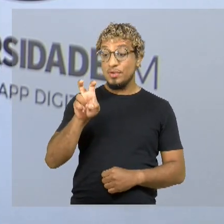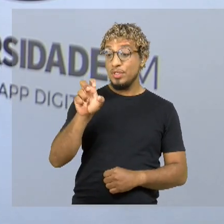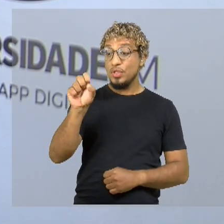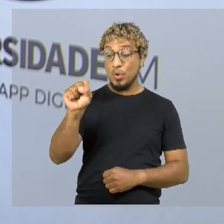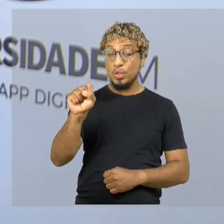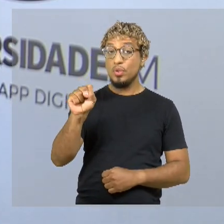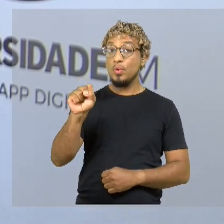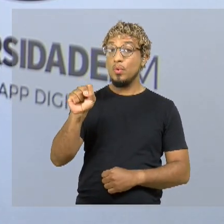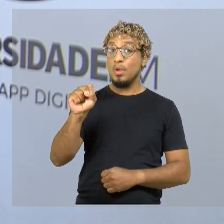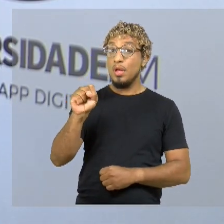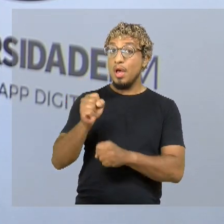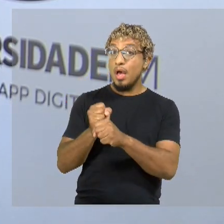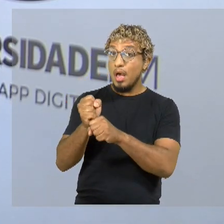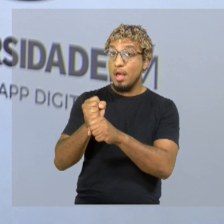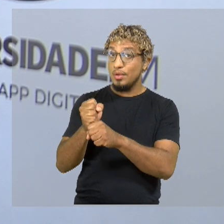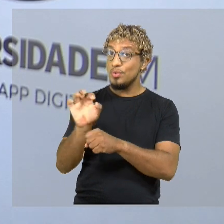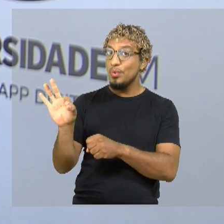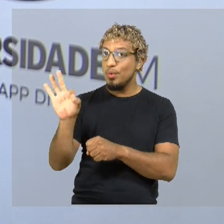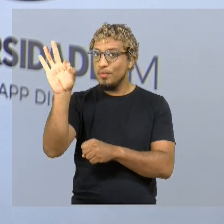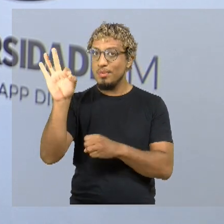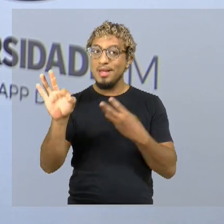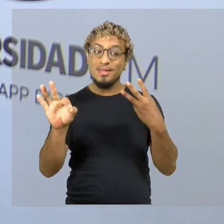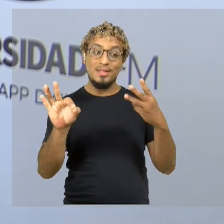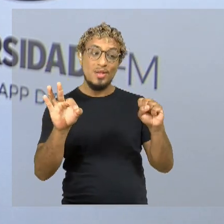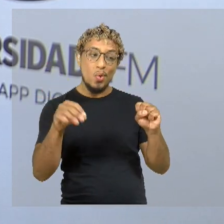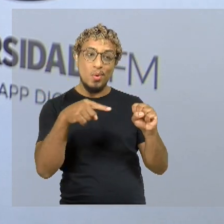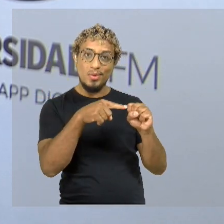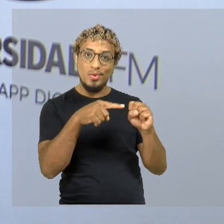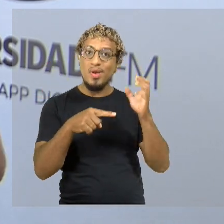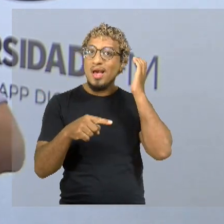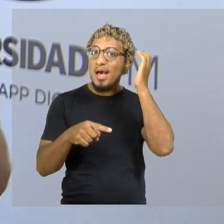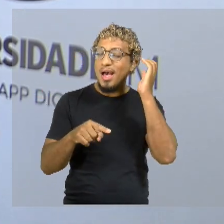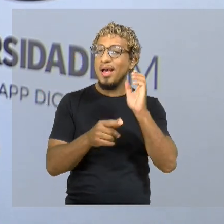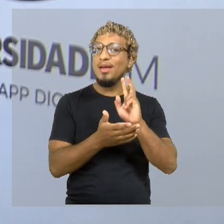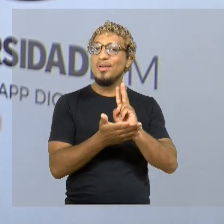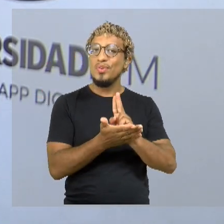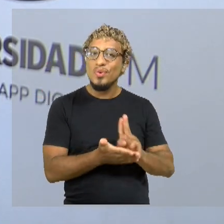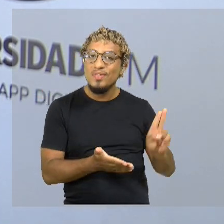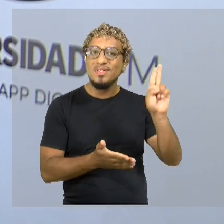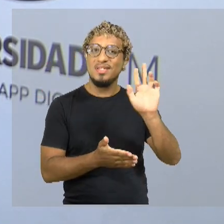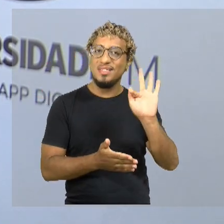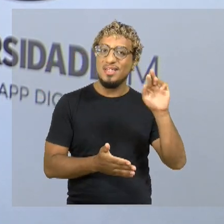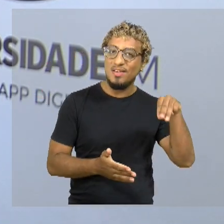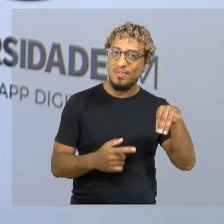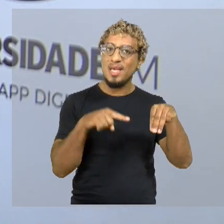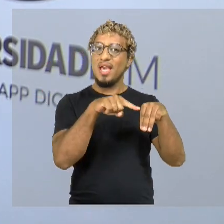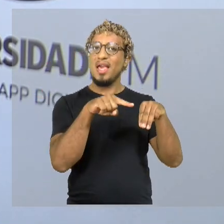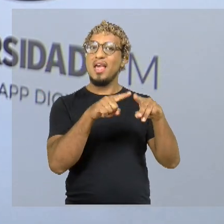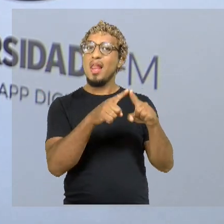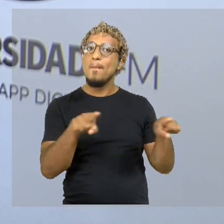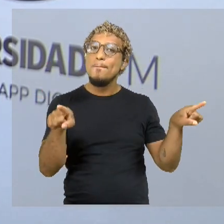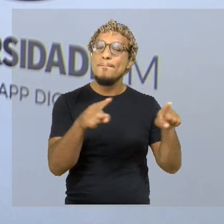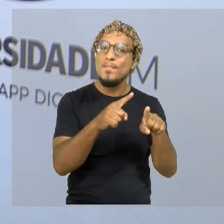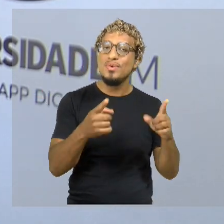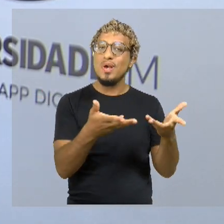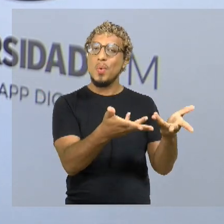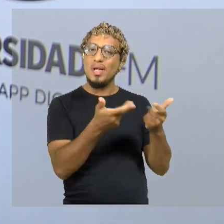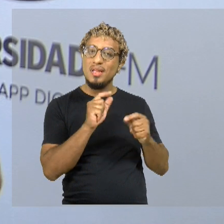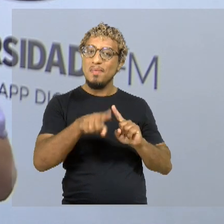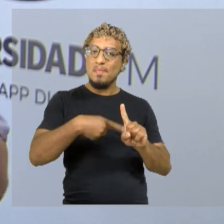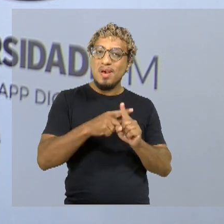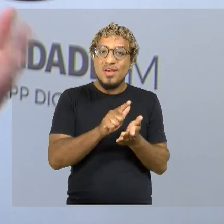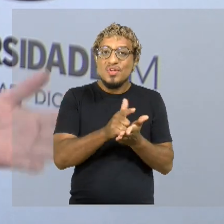38 anos de Rádio Universidade FM. A rádio que é sinônimo de música de qualidade e jornalismo com